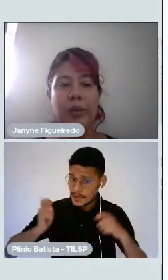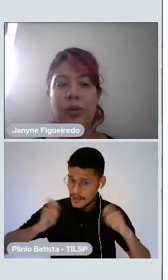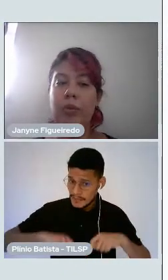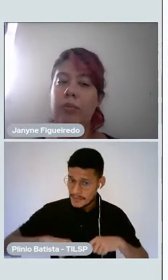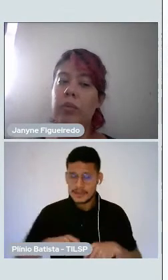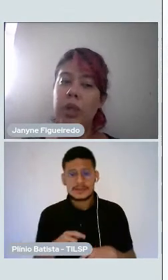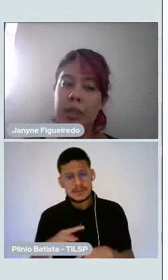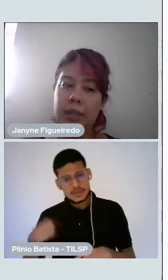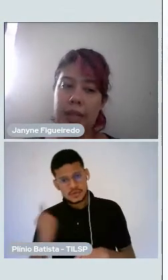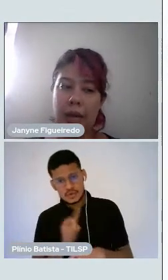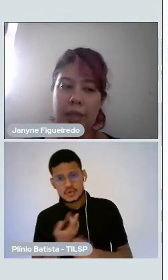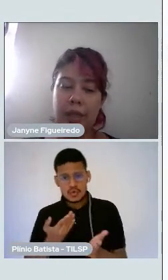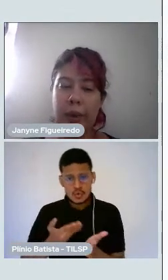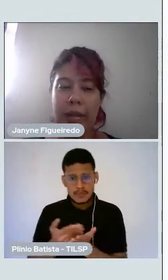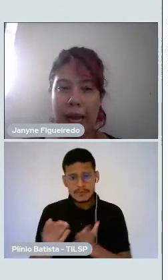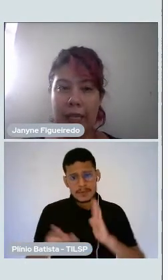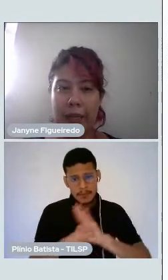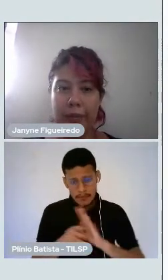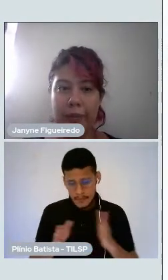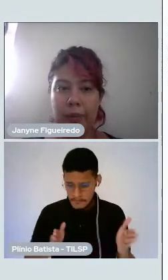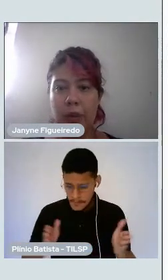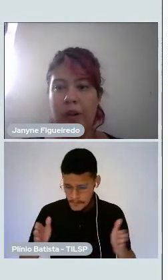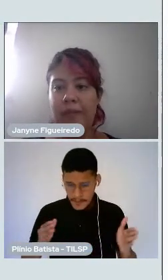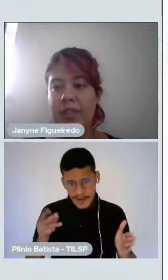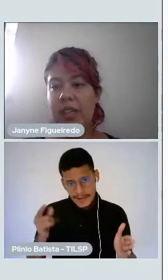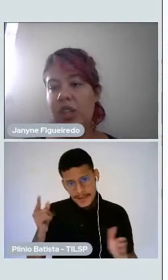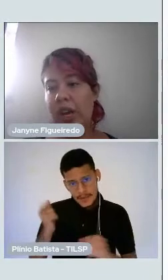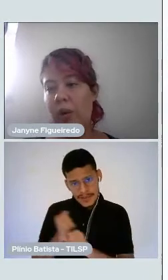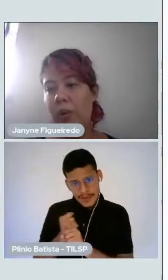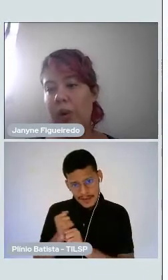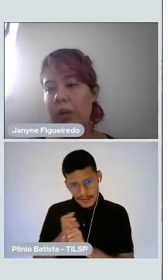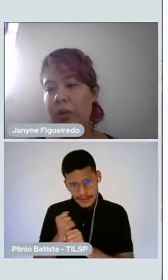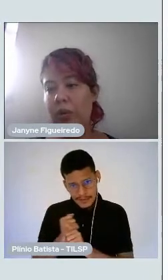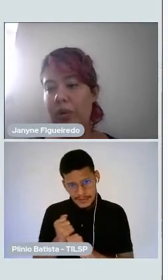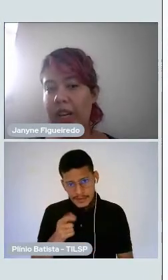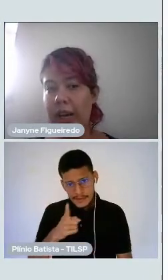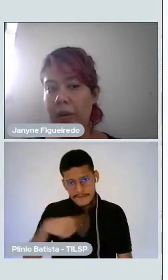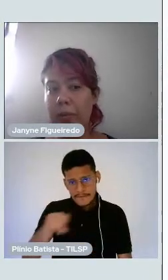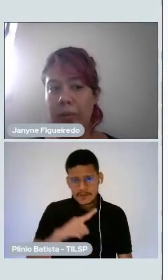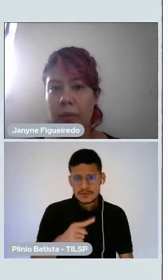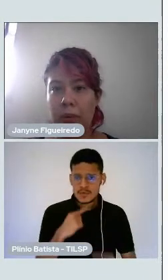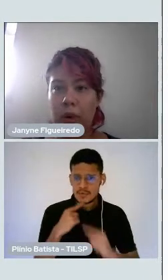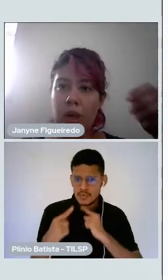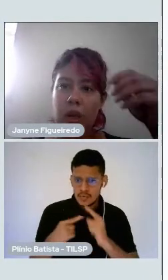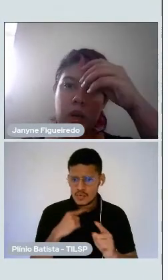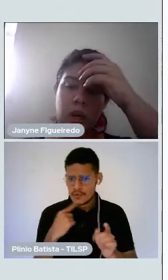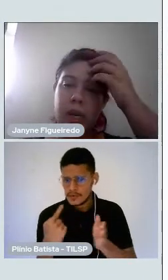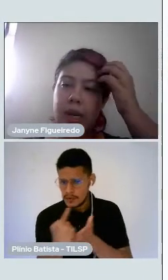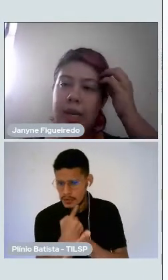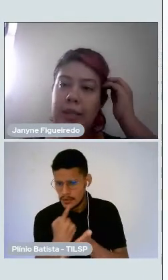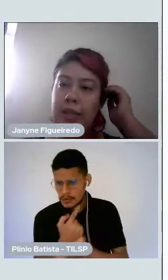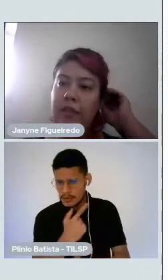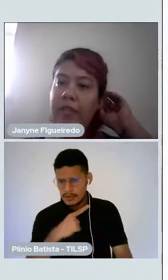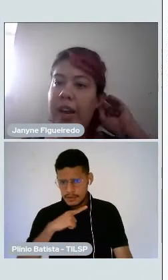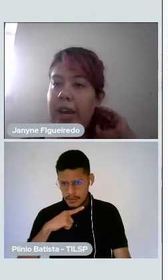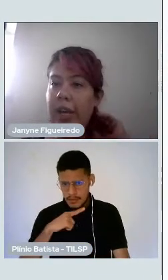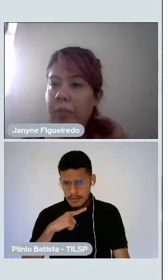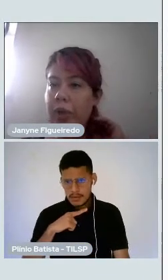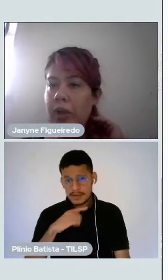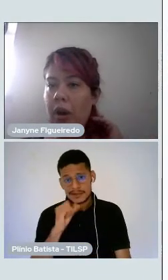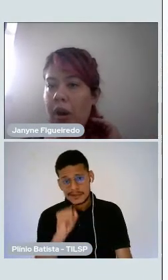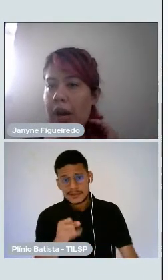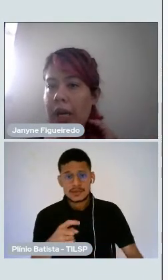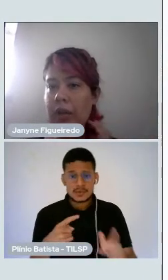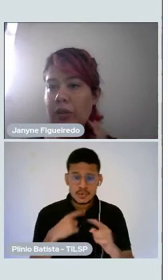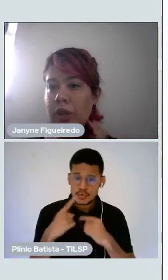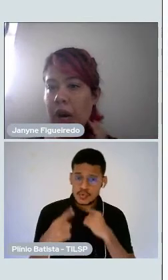iniciar o período da antiguidade. Vocês têm alguma dúvida? Se